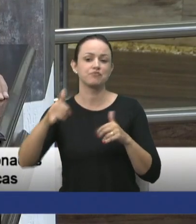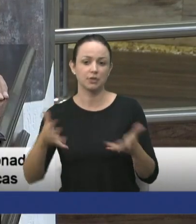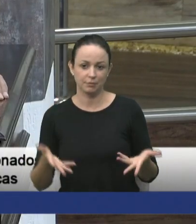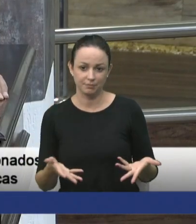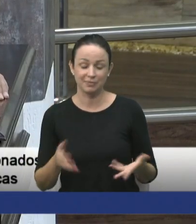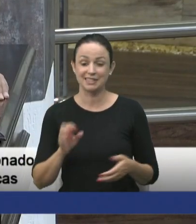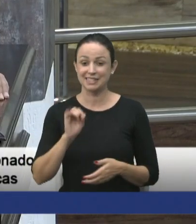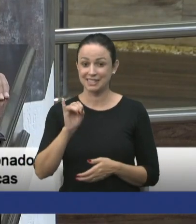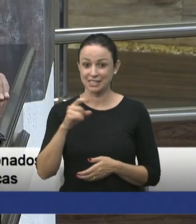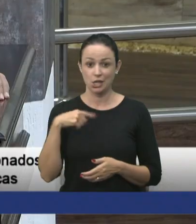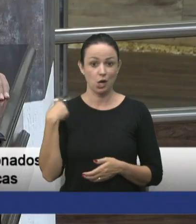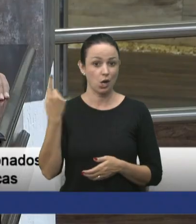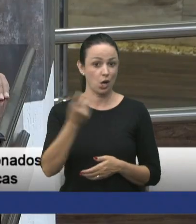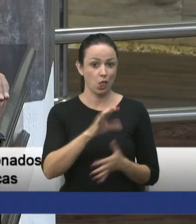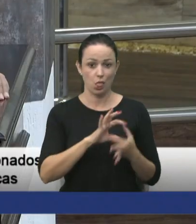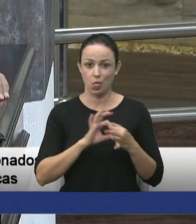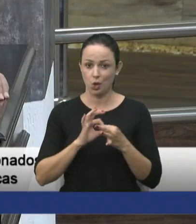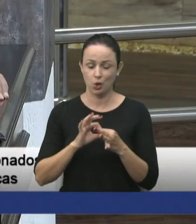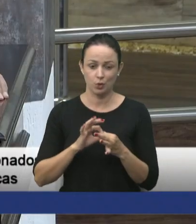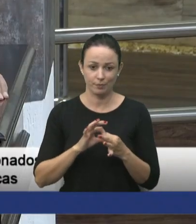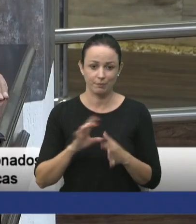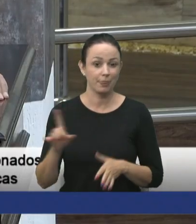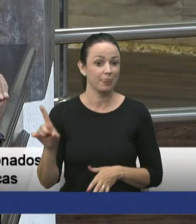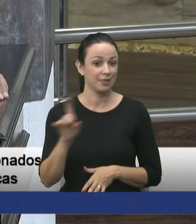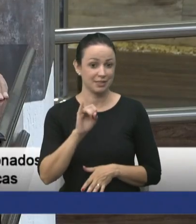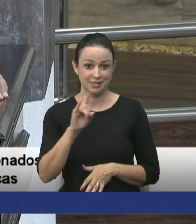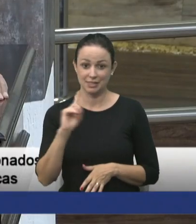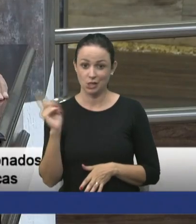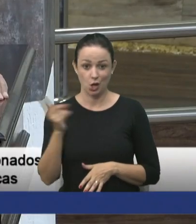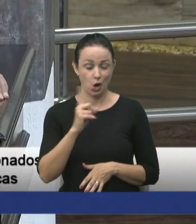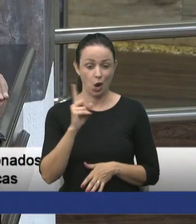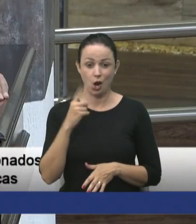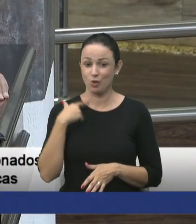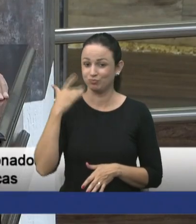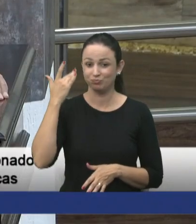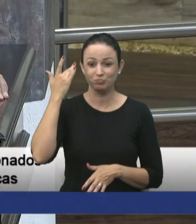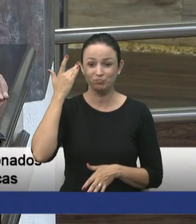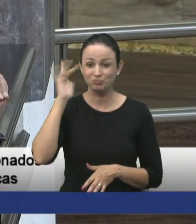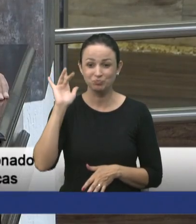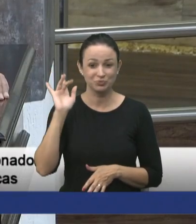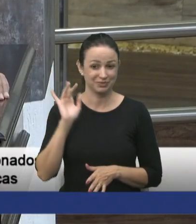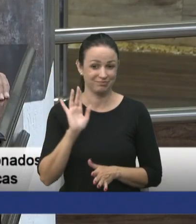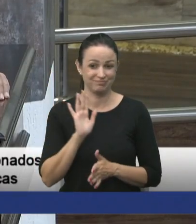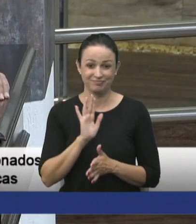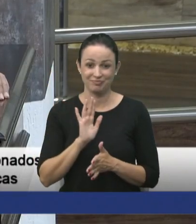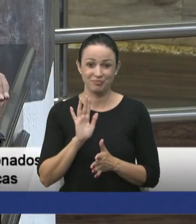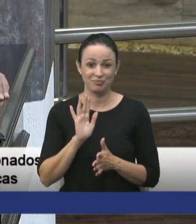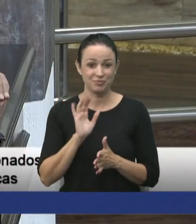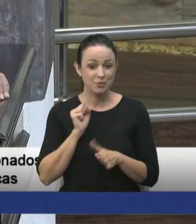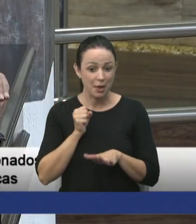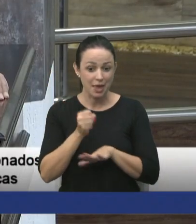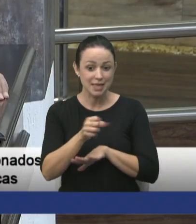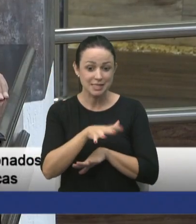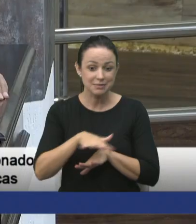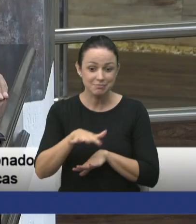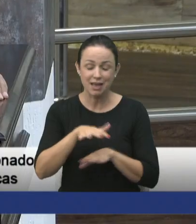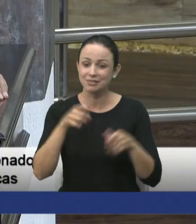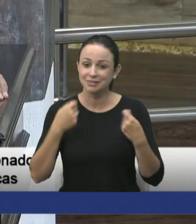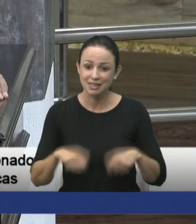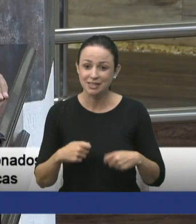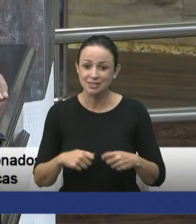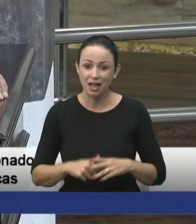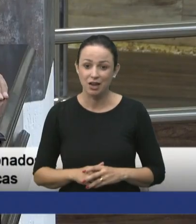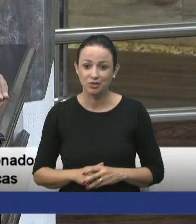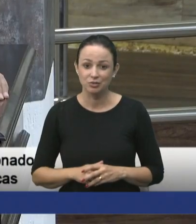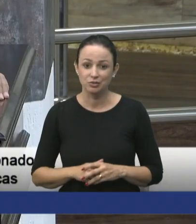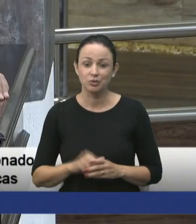não se unir, se a gente não souber ocupar o espaço necessário,